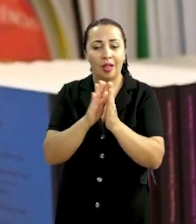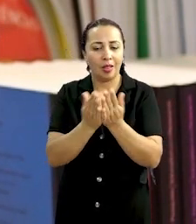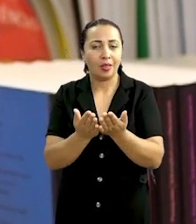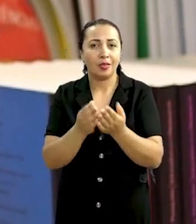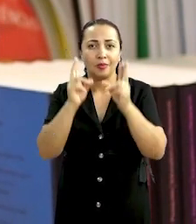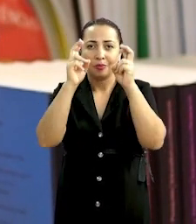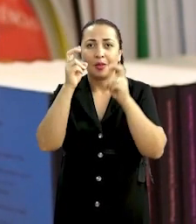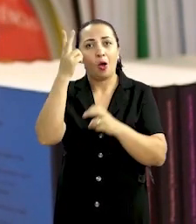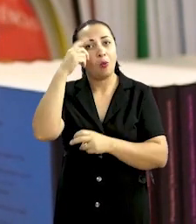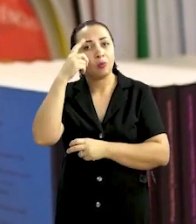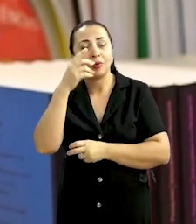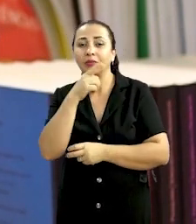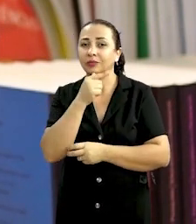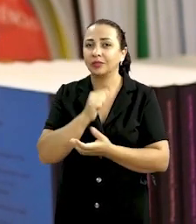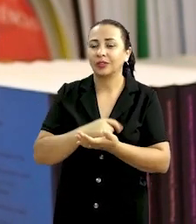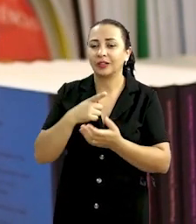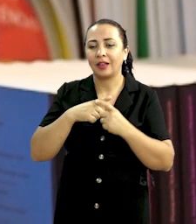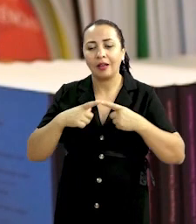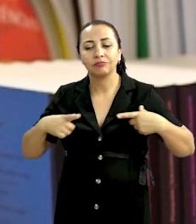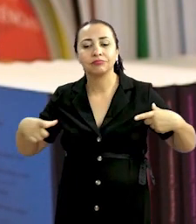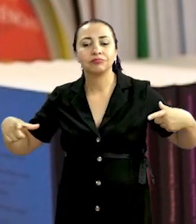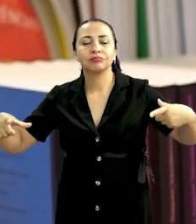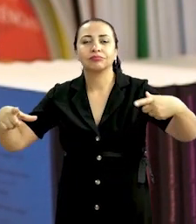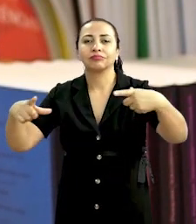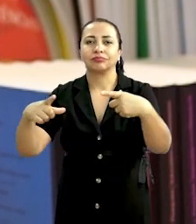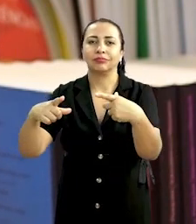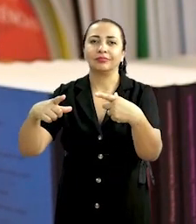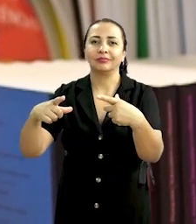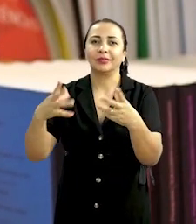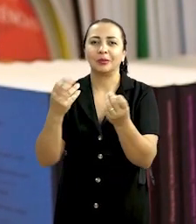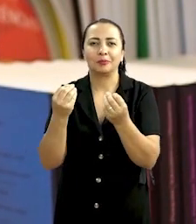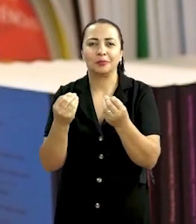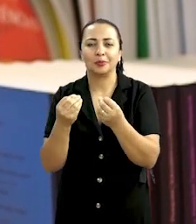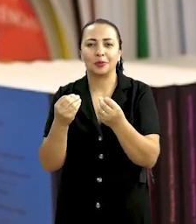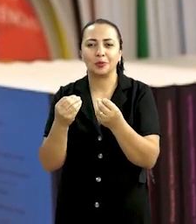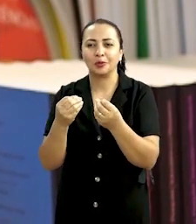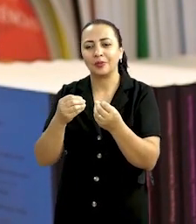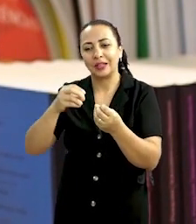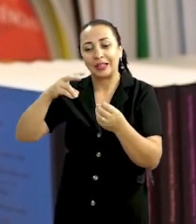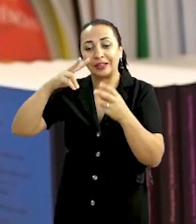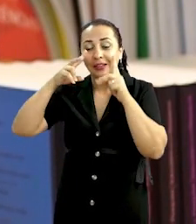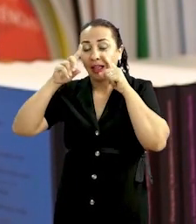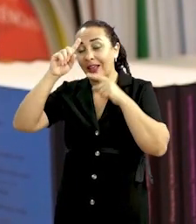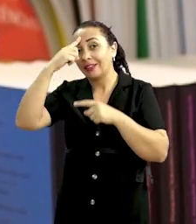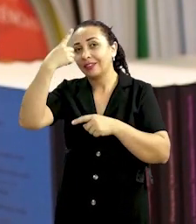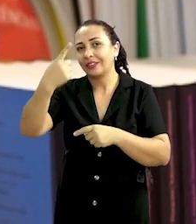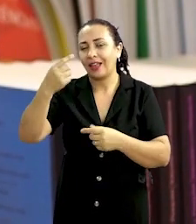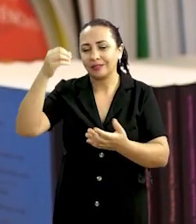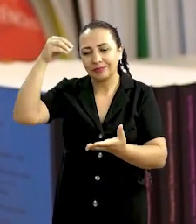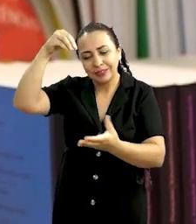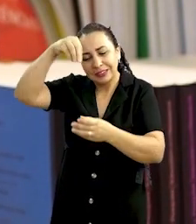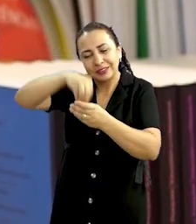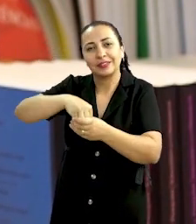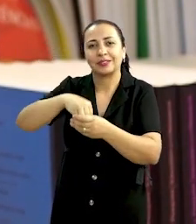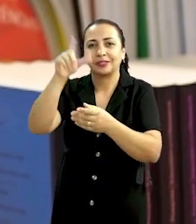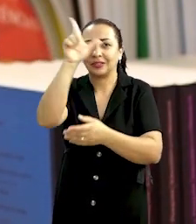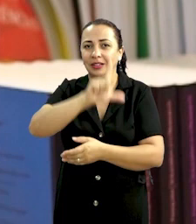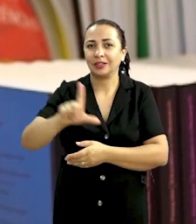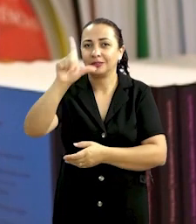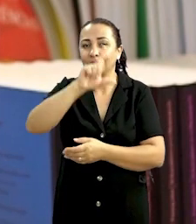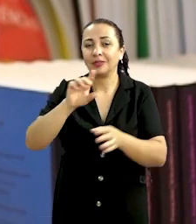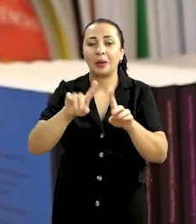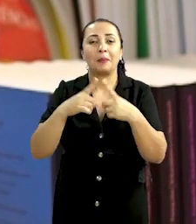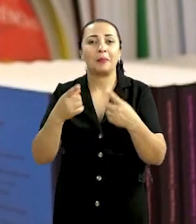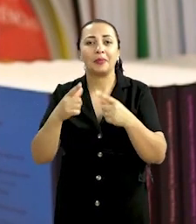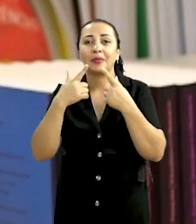O livro Olhos d'Água, ele tem uma dimensão muito no pé fincado na literatura, mas há